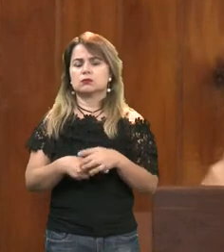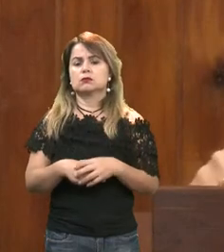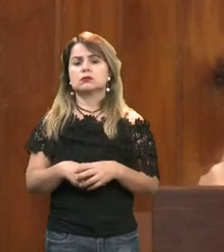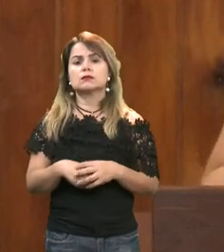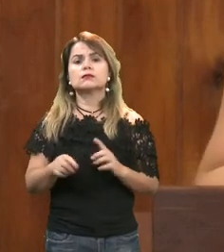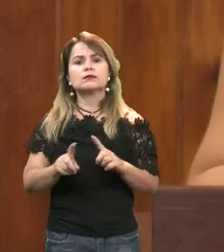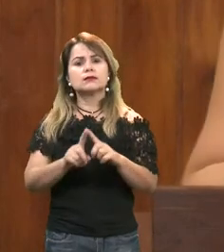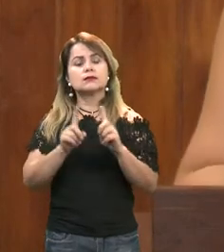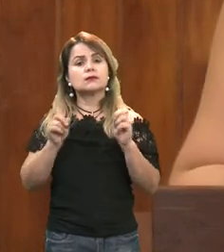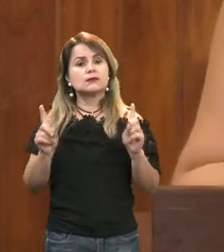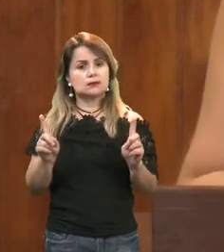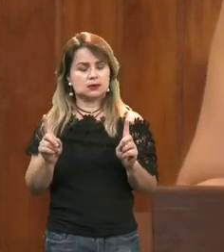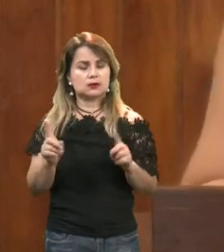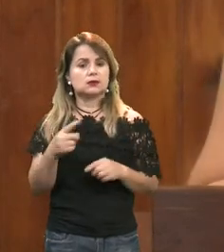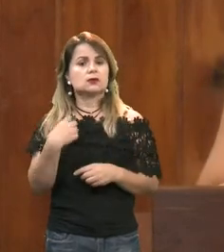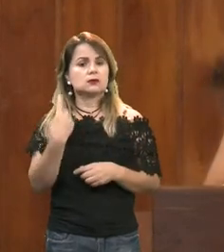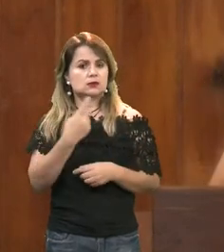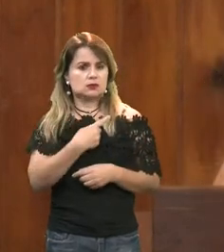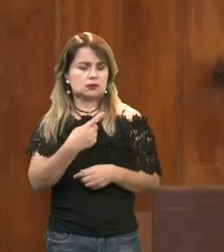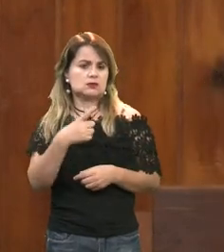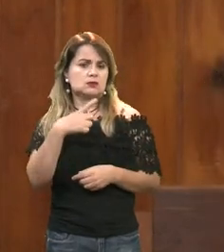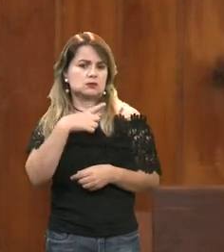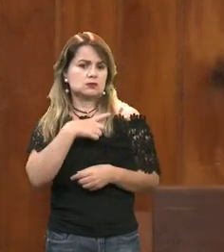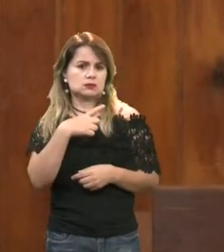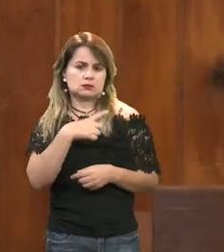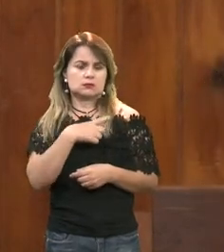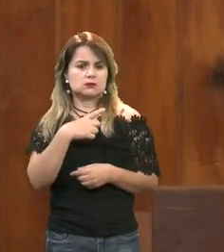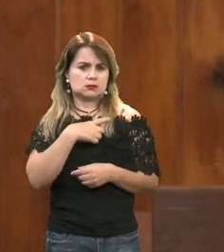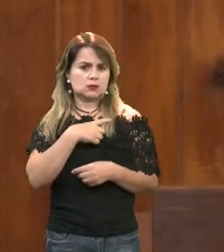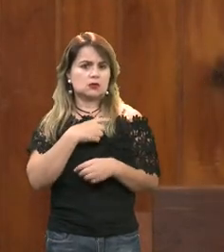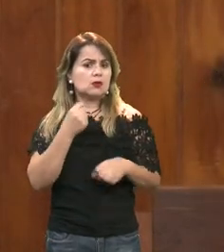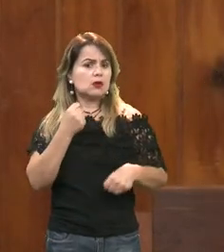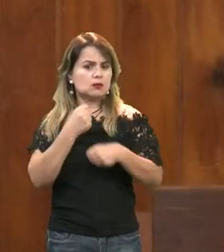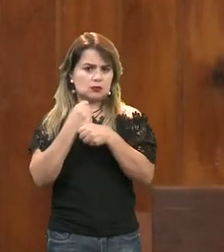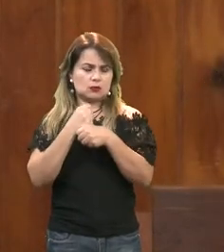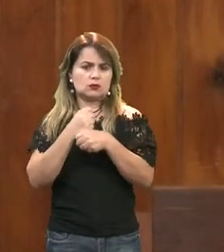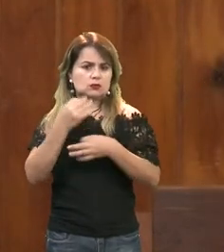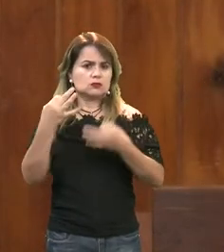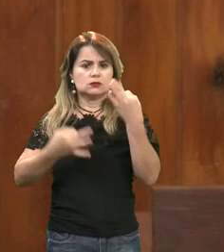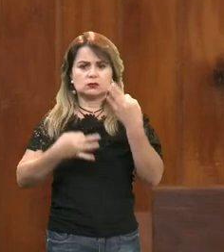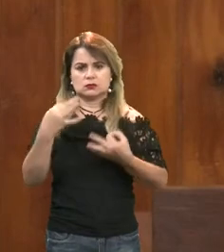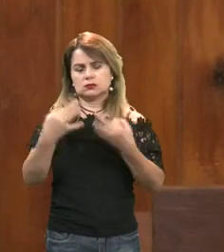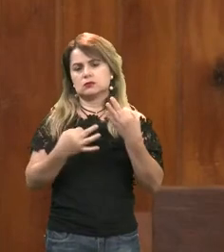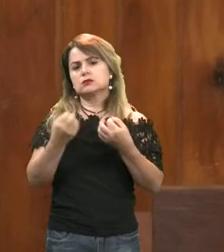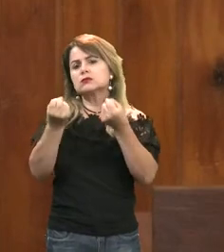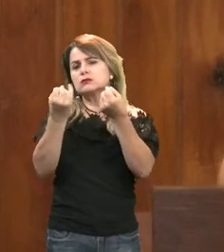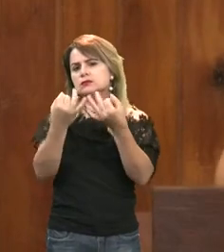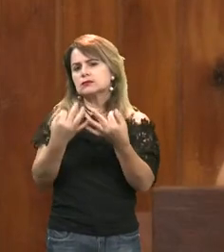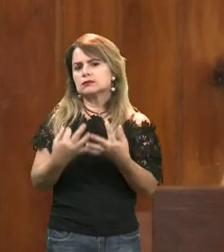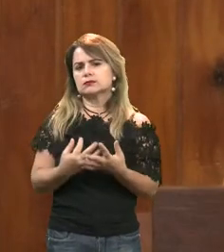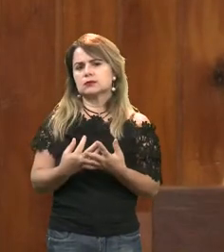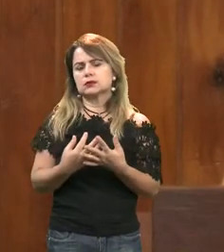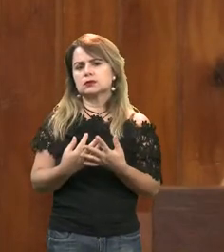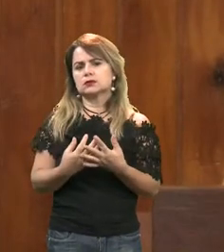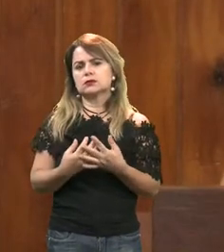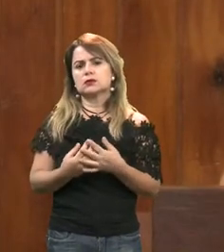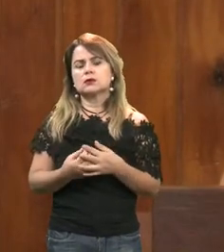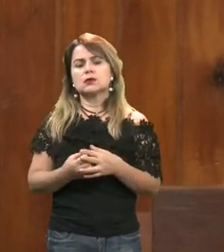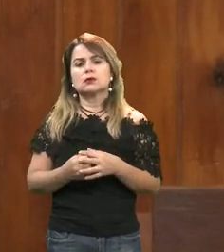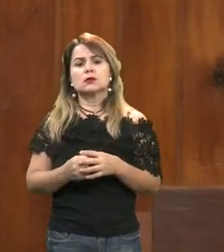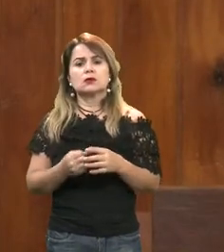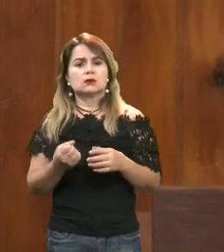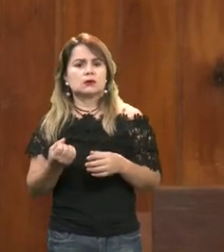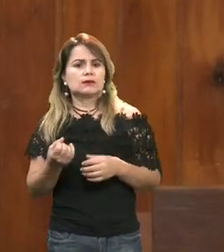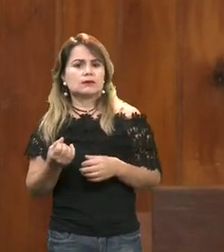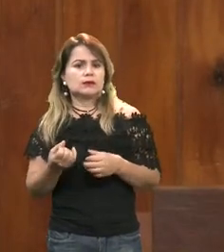Mas a gente tem uma ressalva jurídica. Que assim diz, fica a União